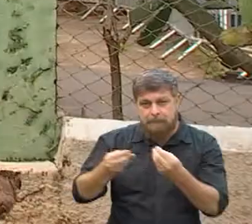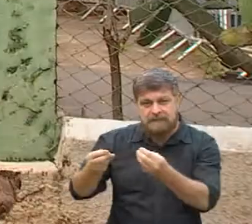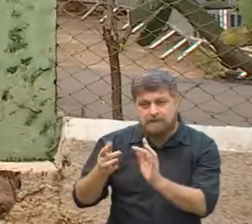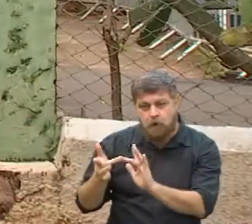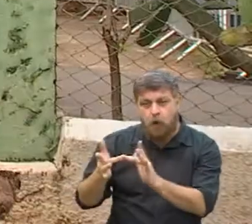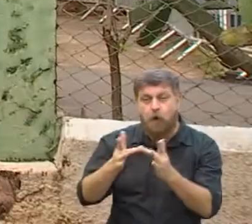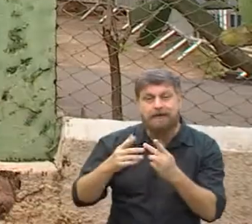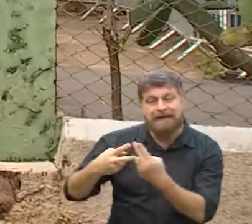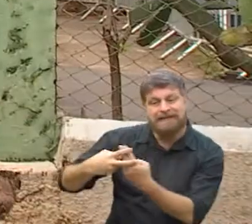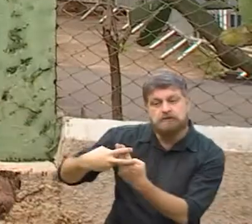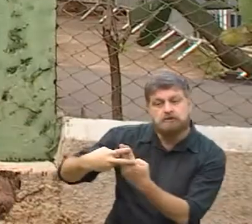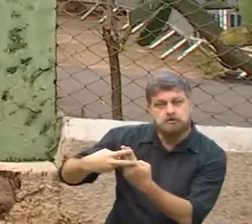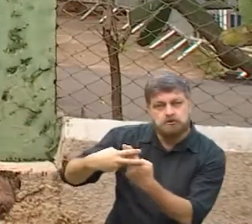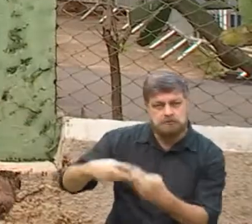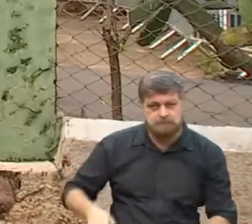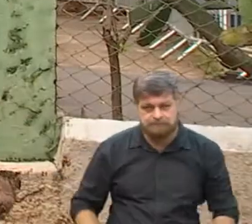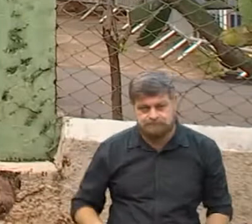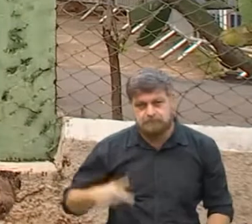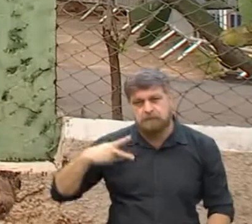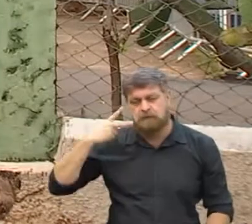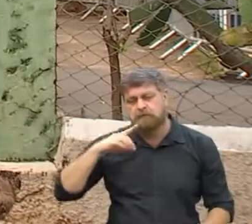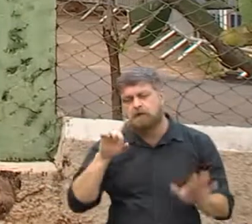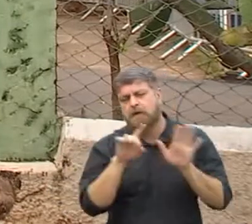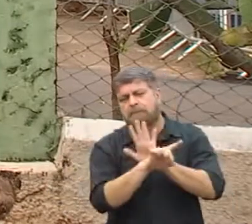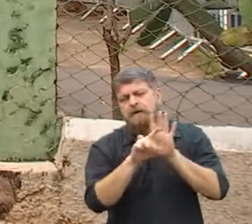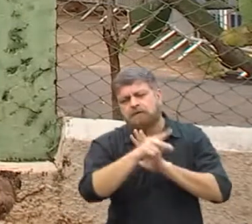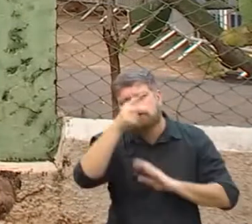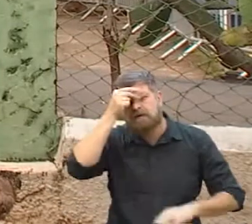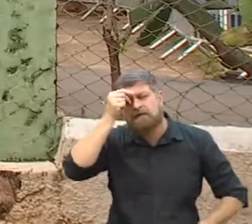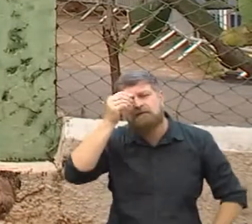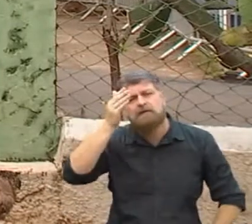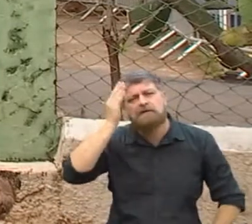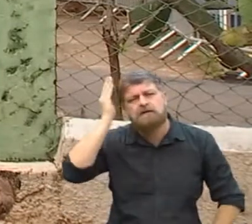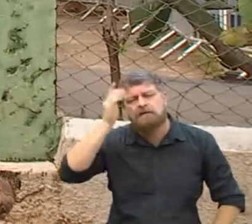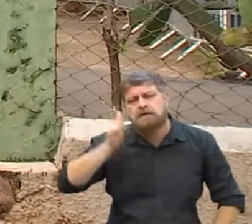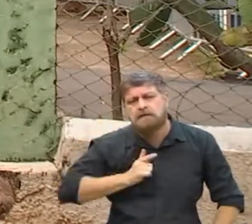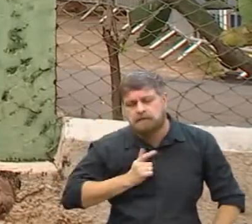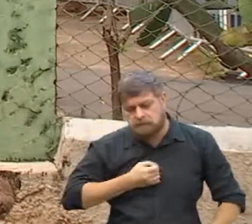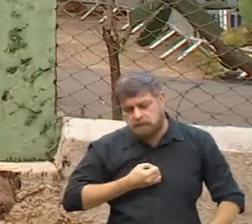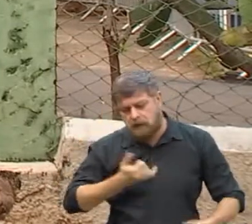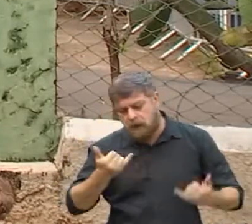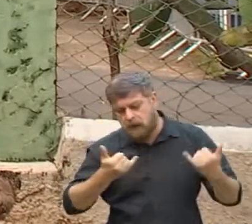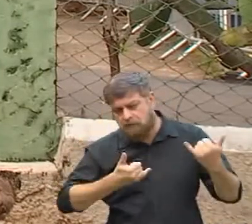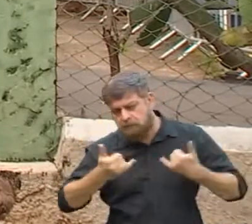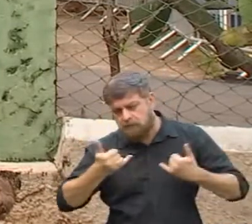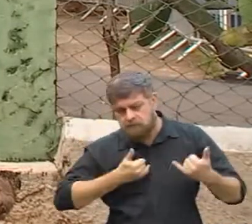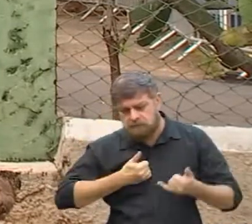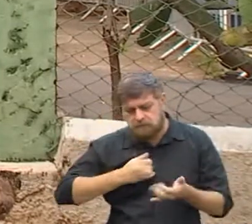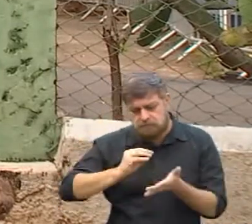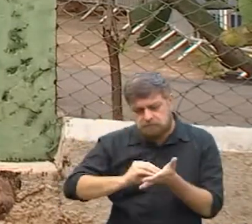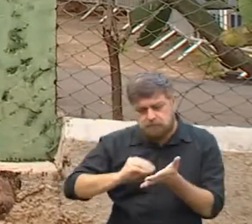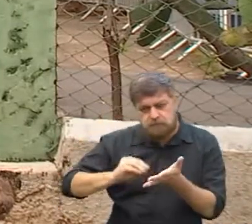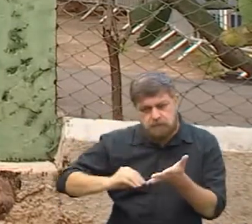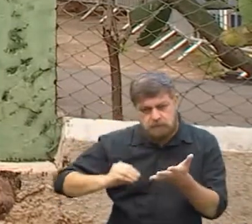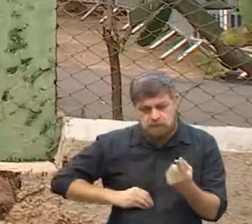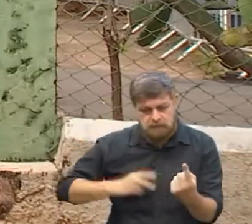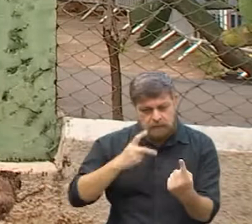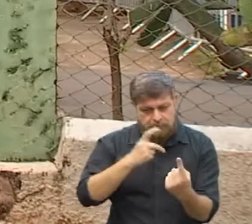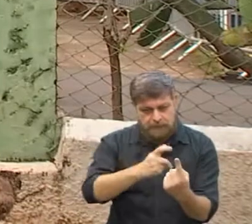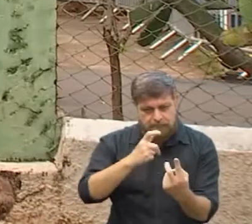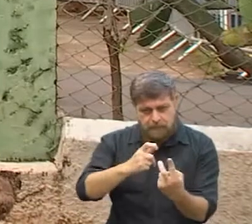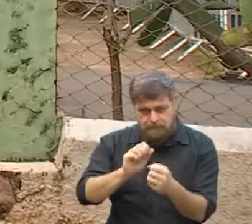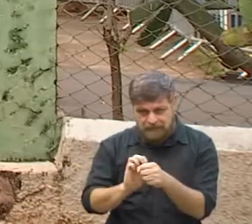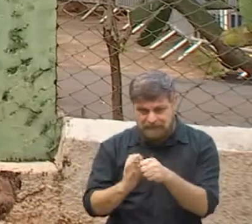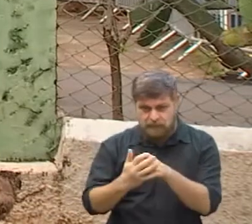SUS. Pois é, o parlamentar questiona o executivo se os dados sobre as doses de vacinação da Covid-19